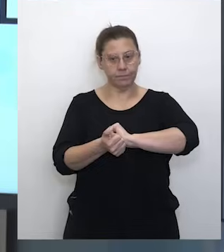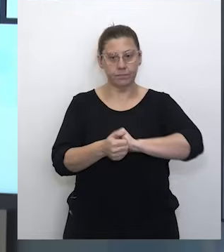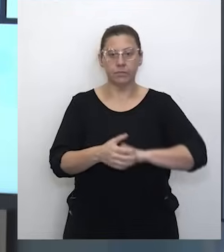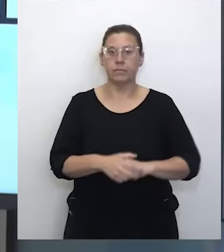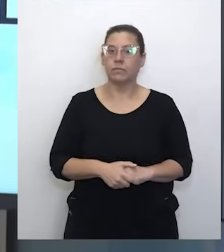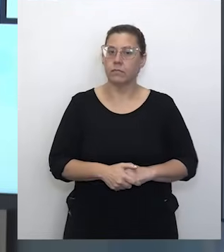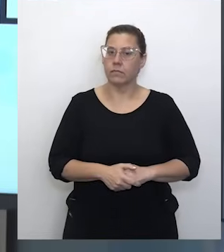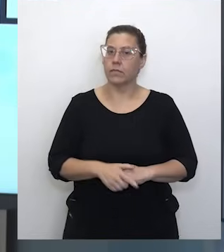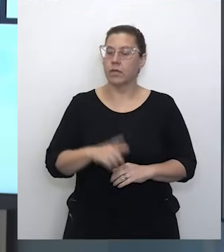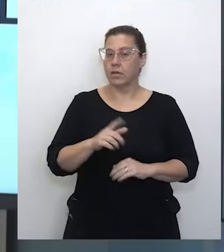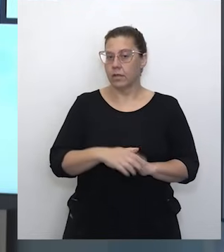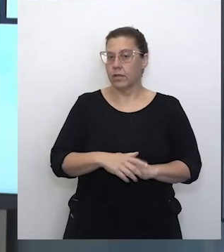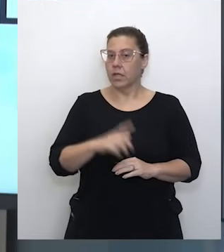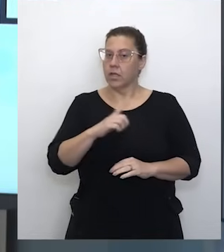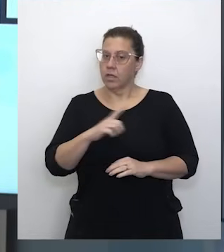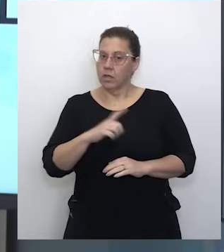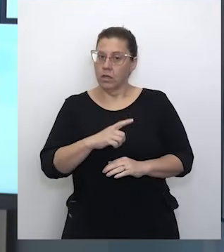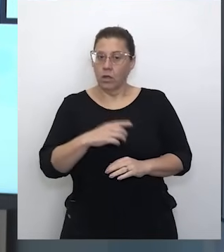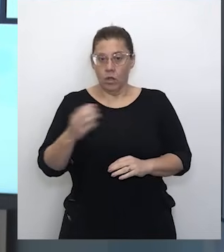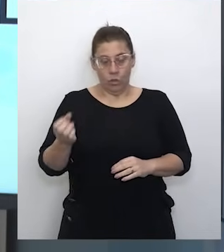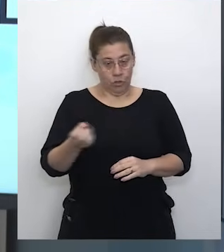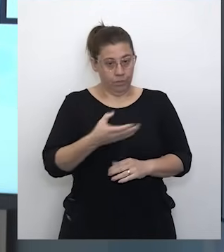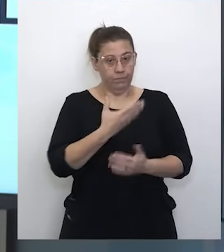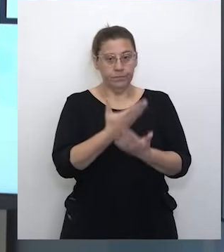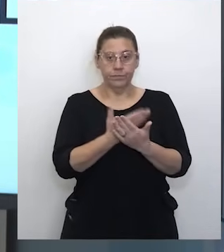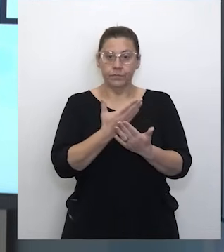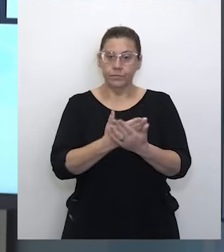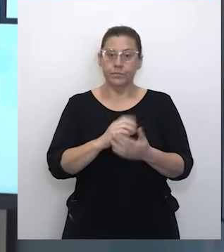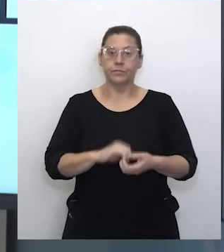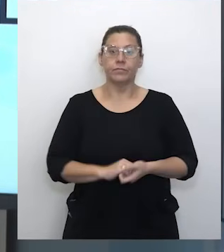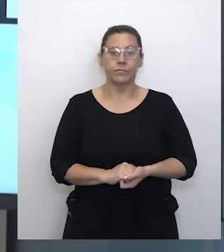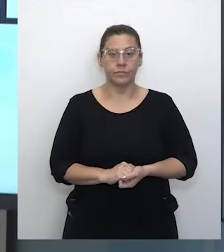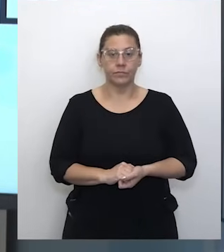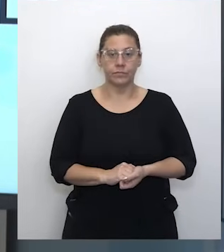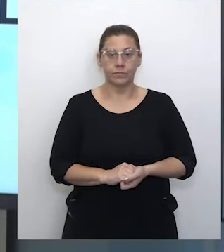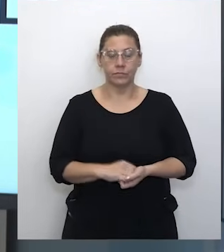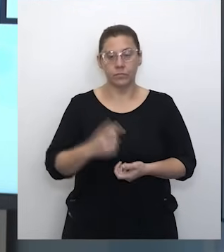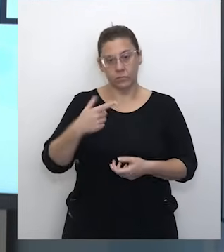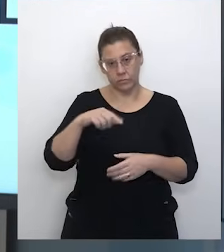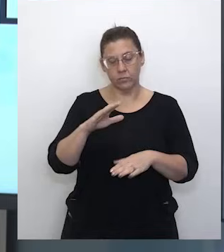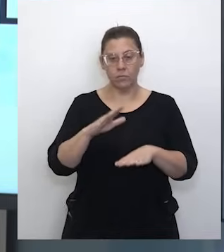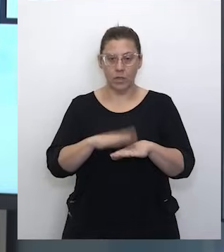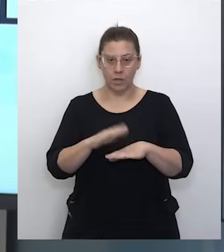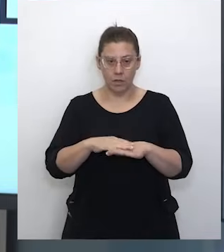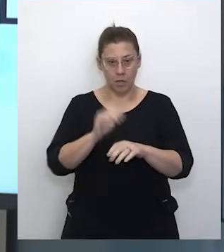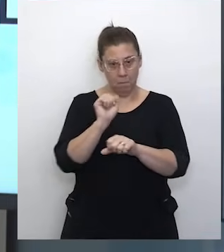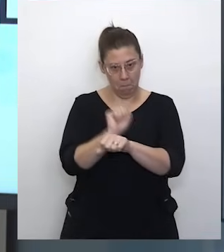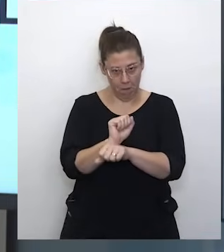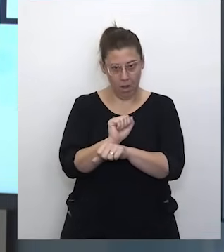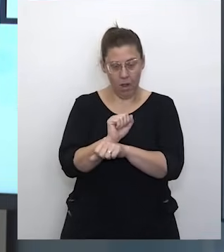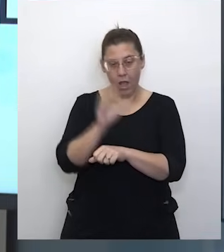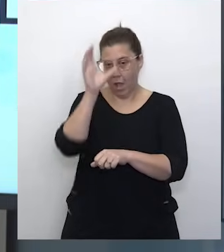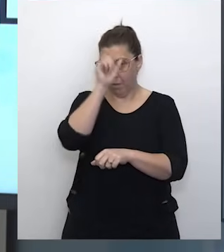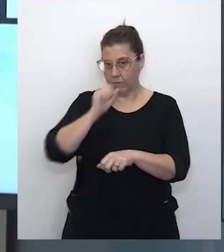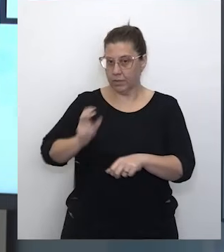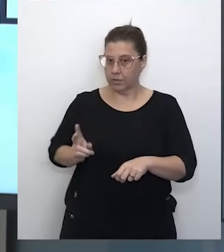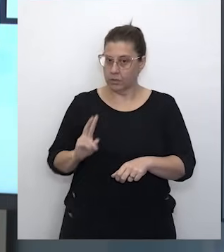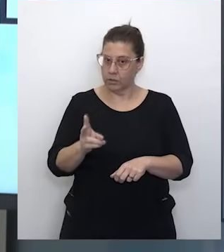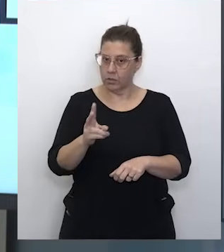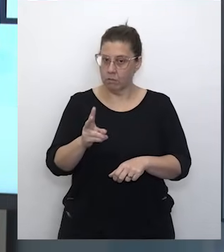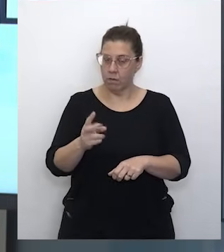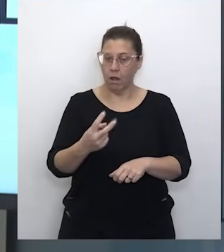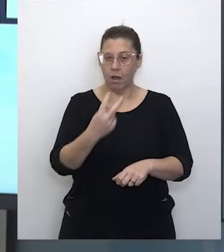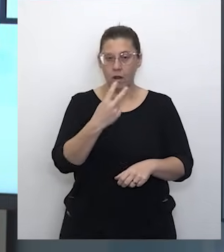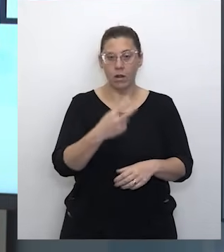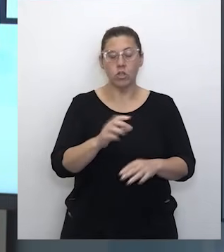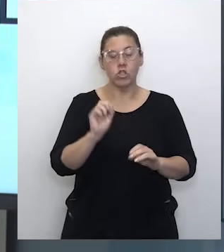lá no repositório a gente teve que colocar novas aulas, tá certo? A gente vai dar essa parada no Aprender Sempre. Nós vamos começar